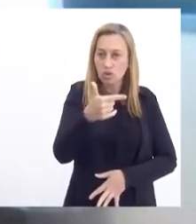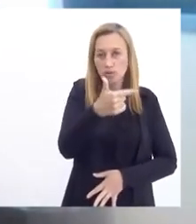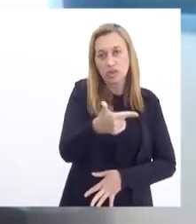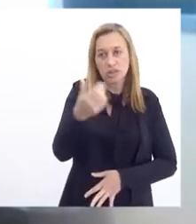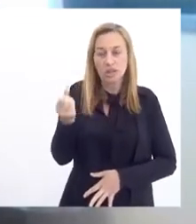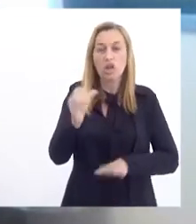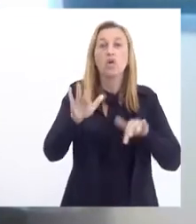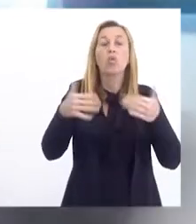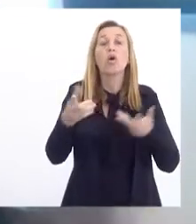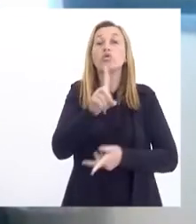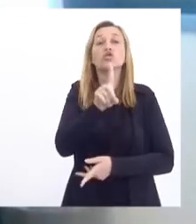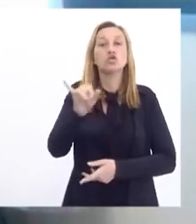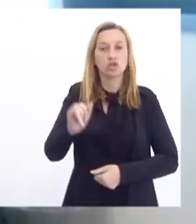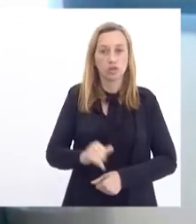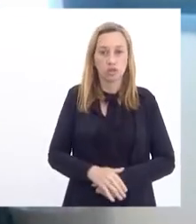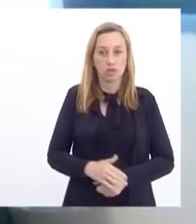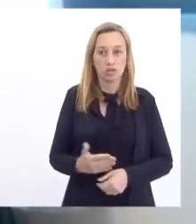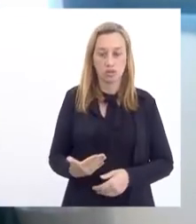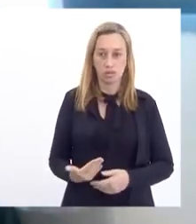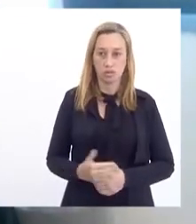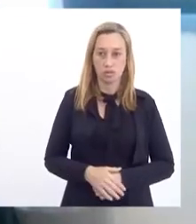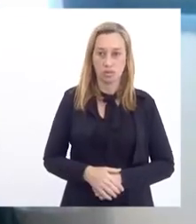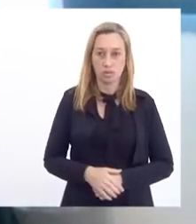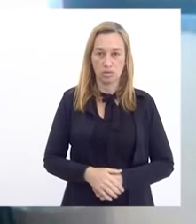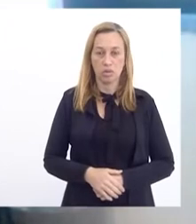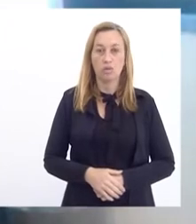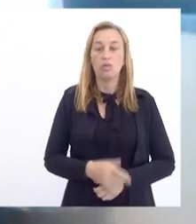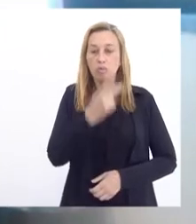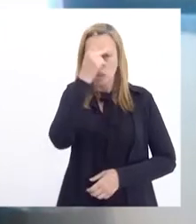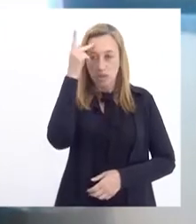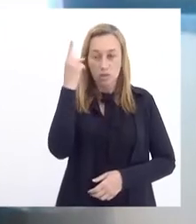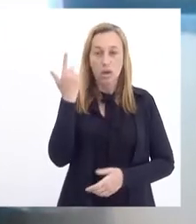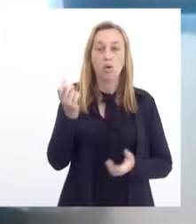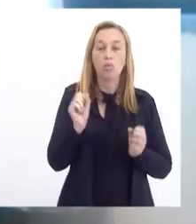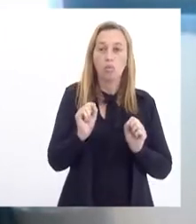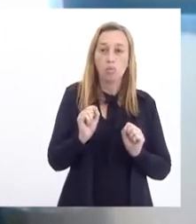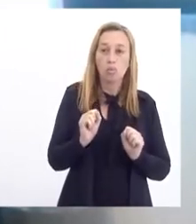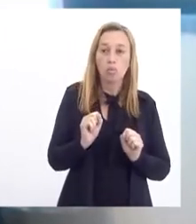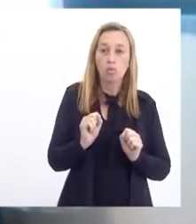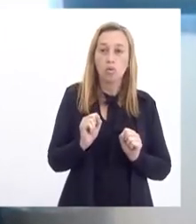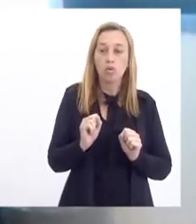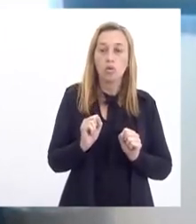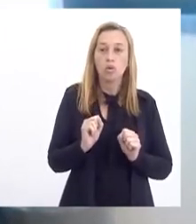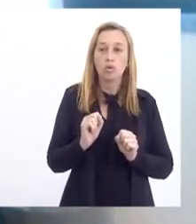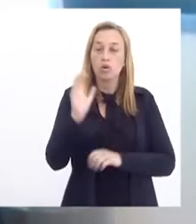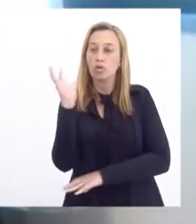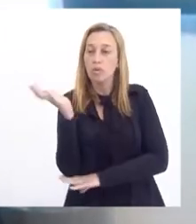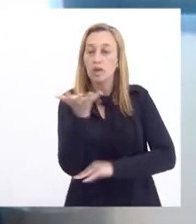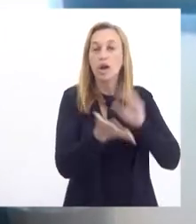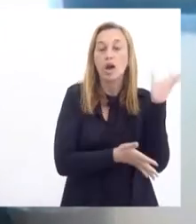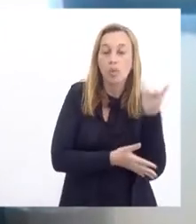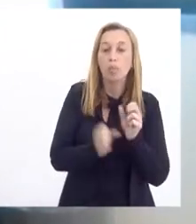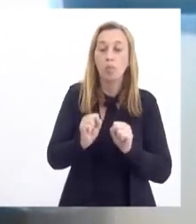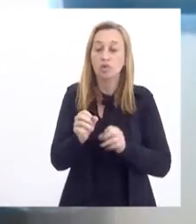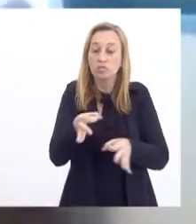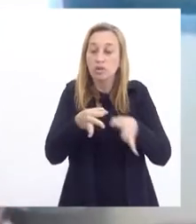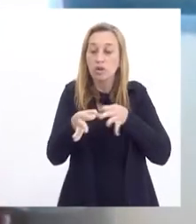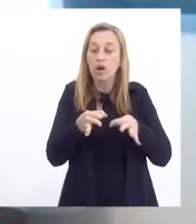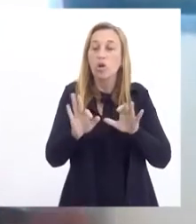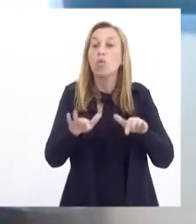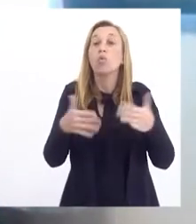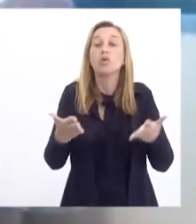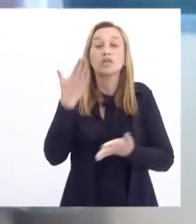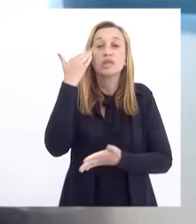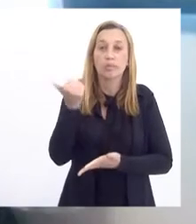qual será o dia, até para o pessoal poder, os técnicos, ambientalistas, poderem se preparar. Quando a gente vai